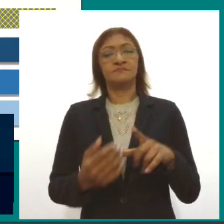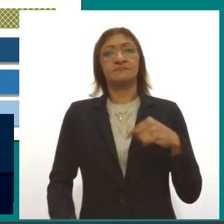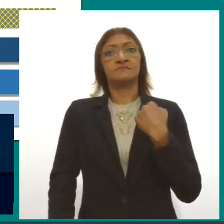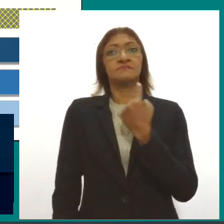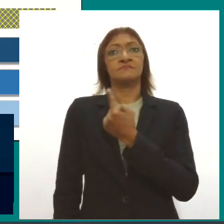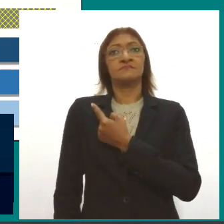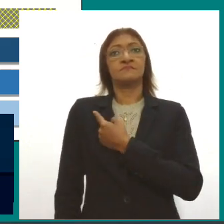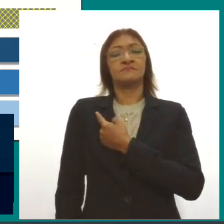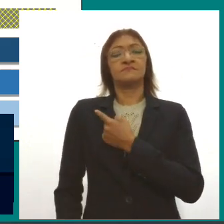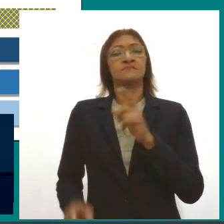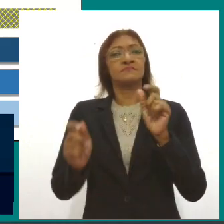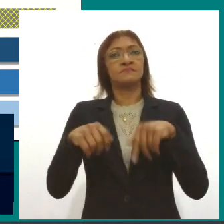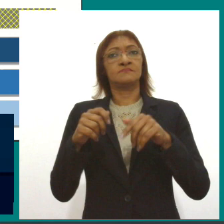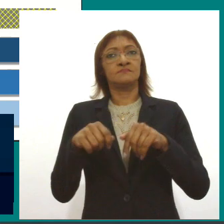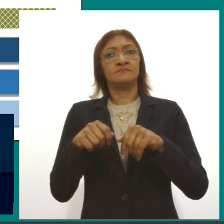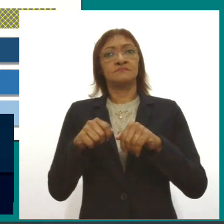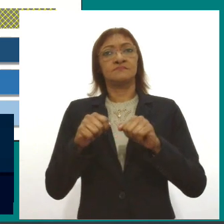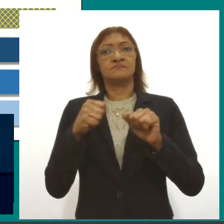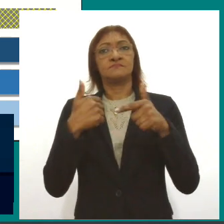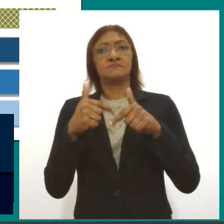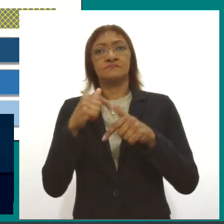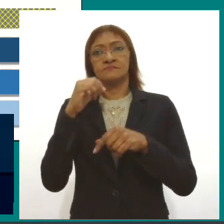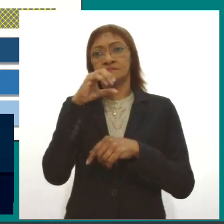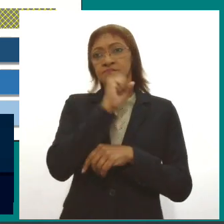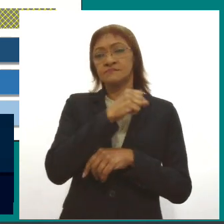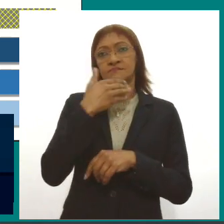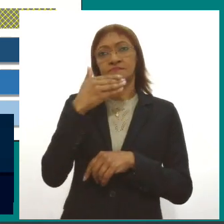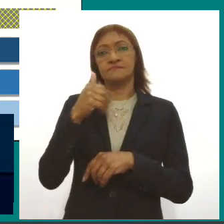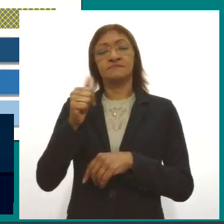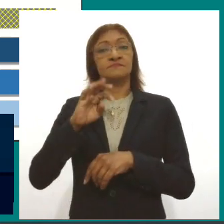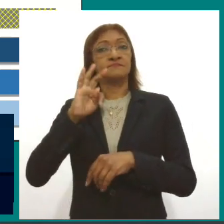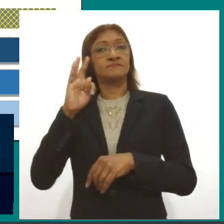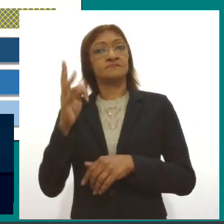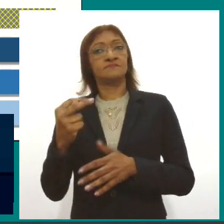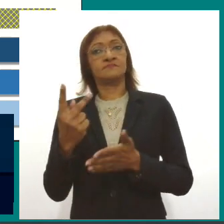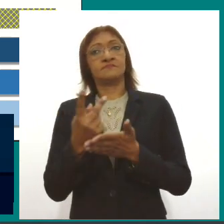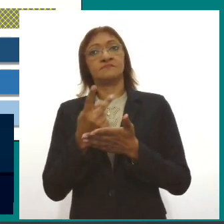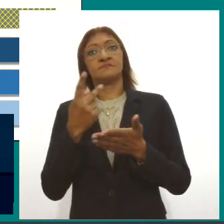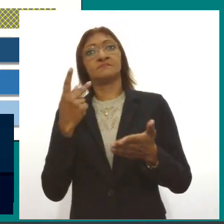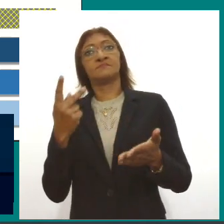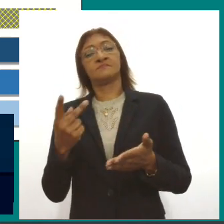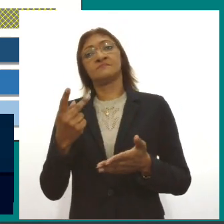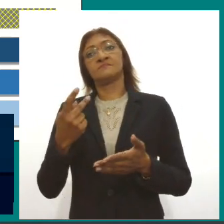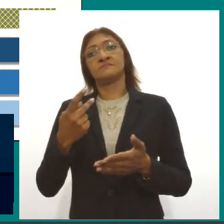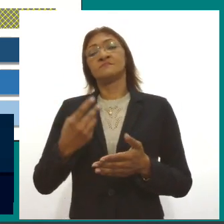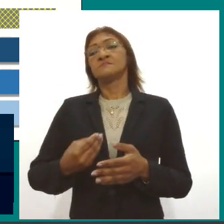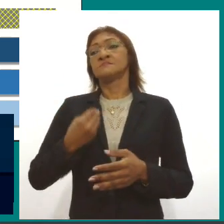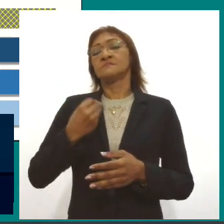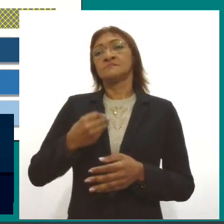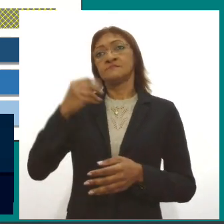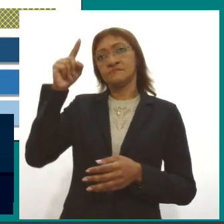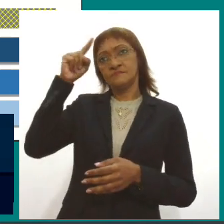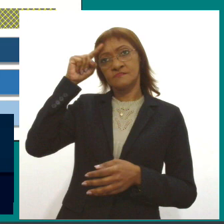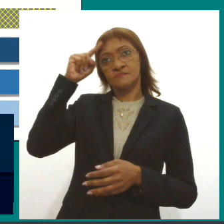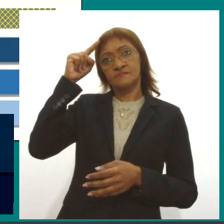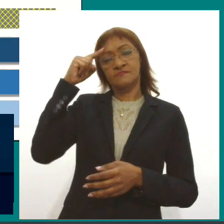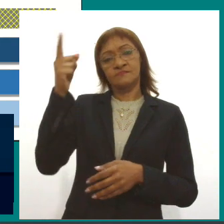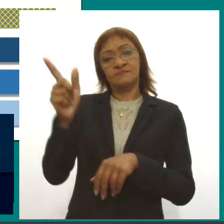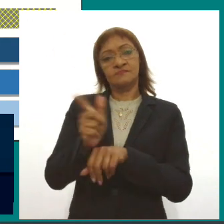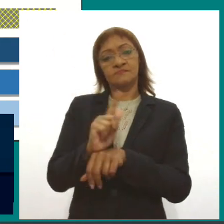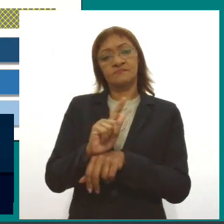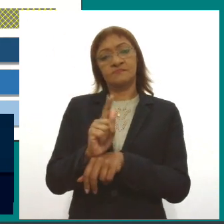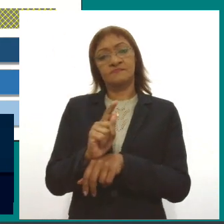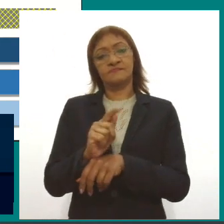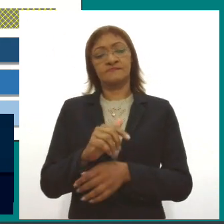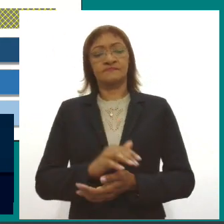poder a gente atuar de forma mais eficiente em todas essas demandas que ocorrem no dia a dia da gestão, tanto de recursos de dono como de meio